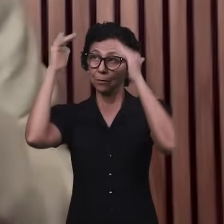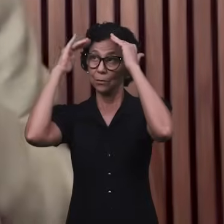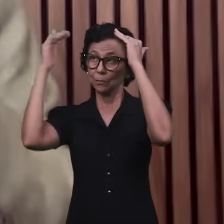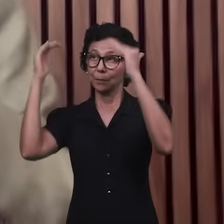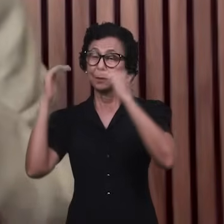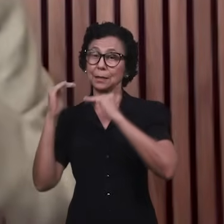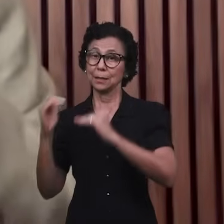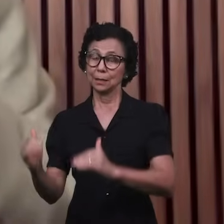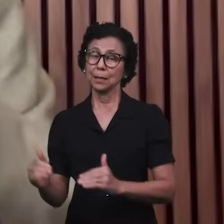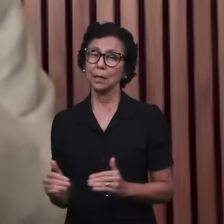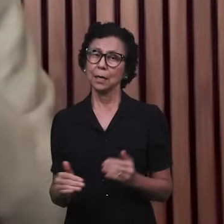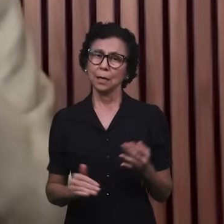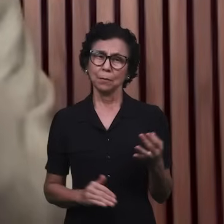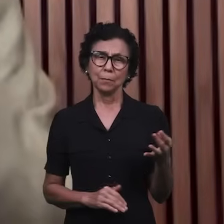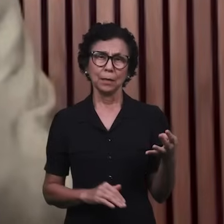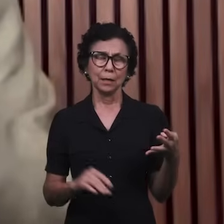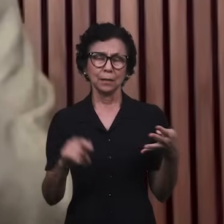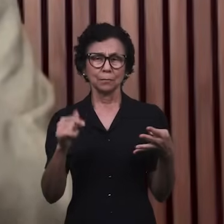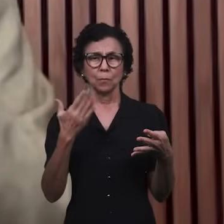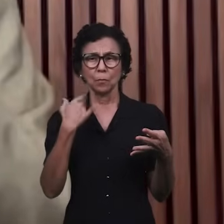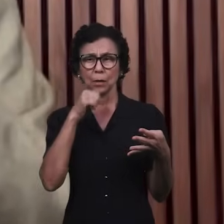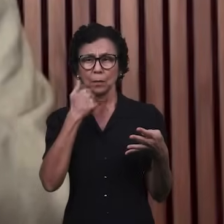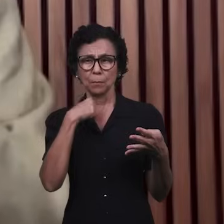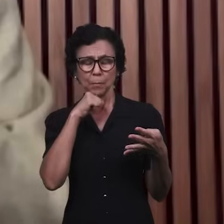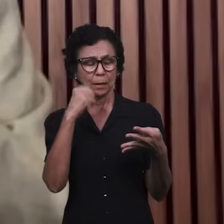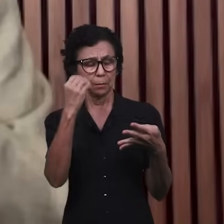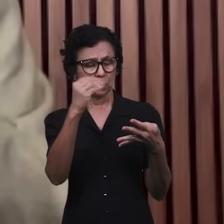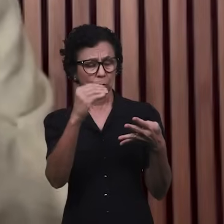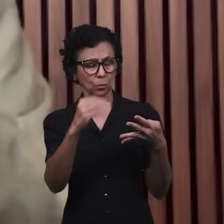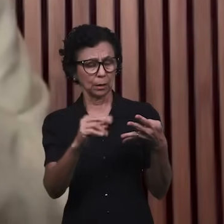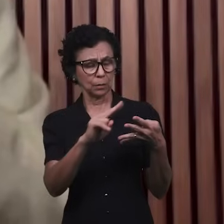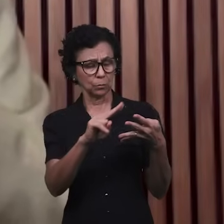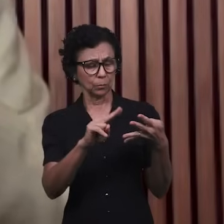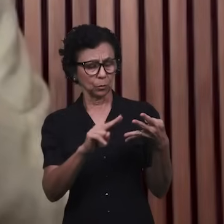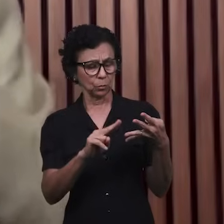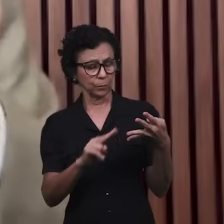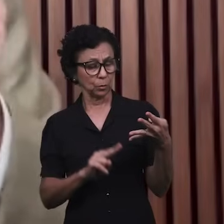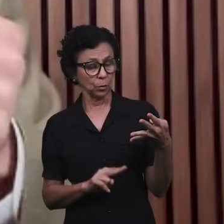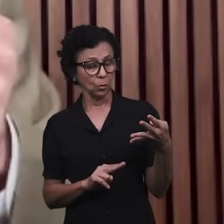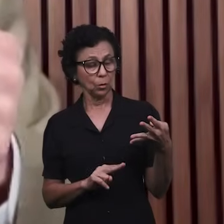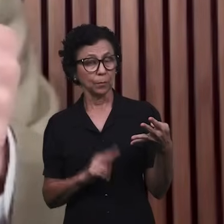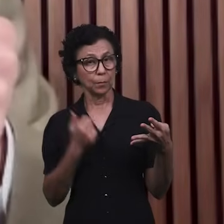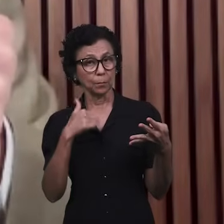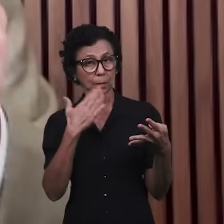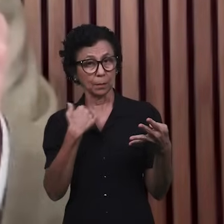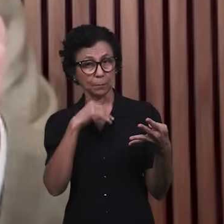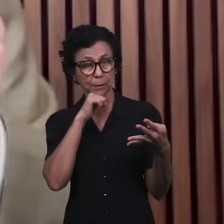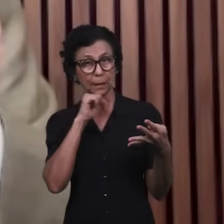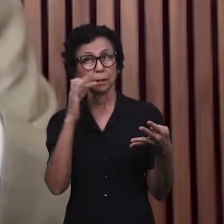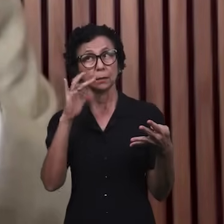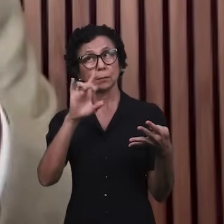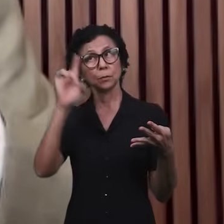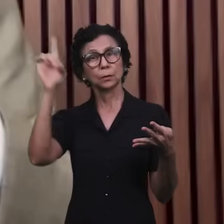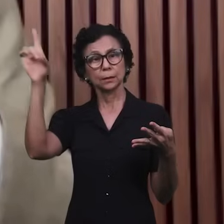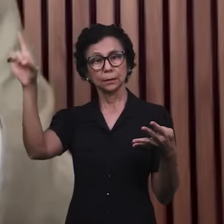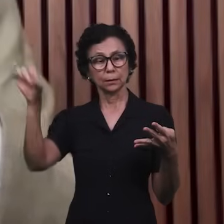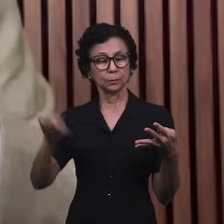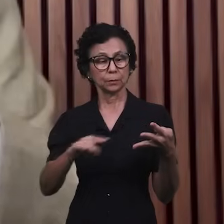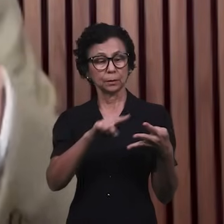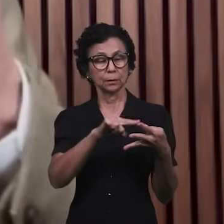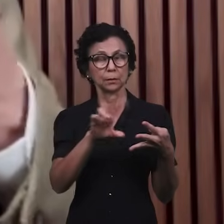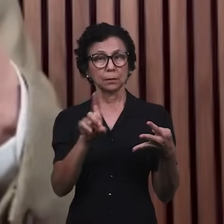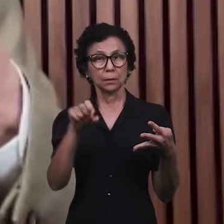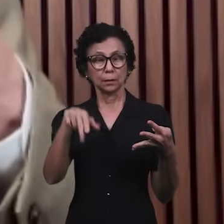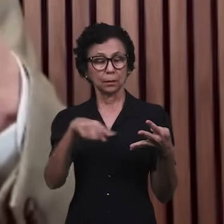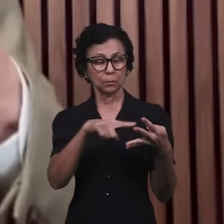Mas a gente observa que, pelo nome que eles receberam dos seus pais, havia um temor muito grande de Deus, porque tanto